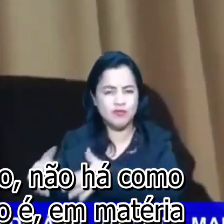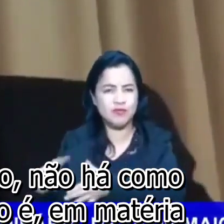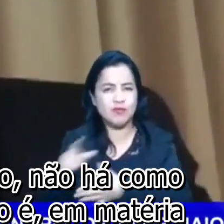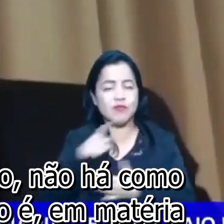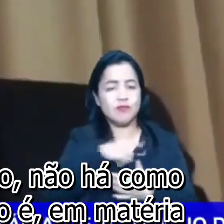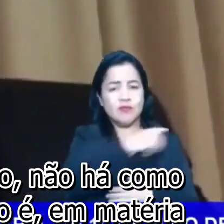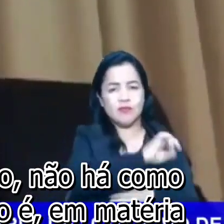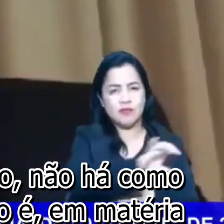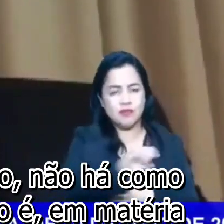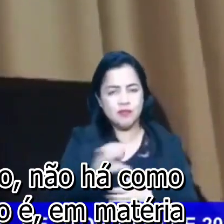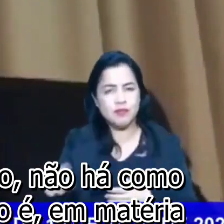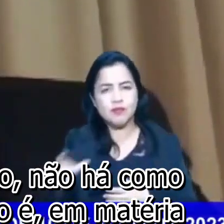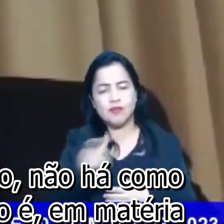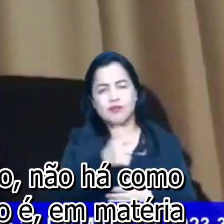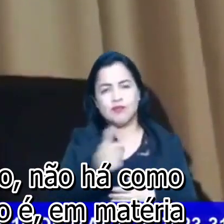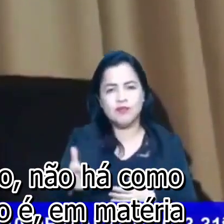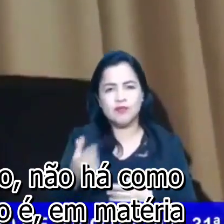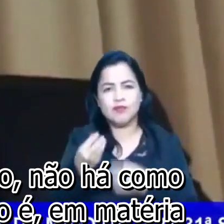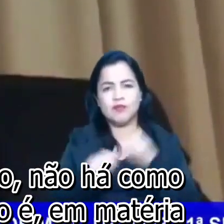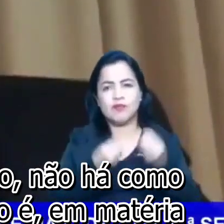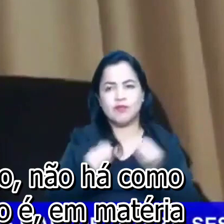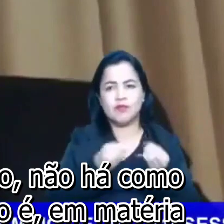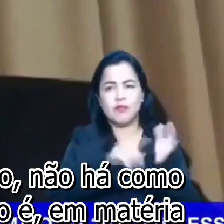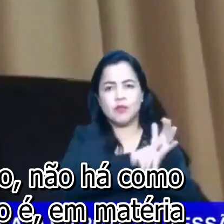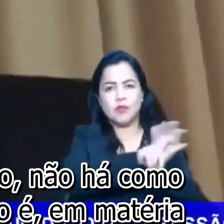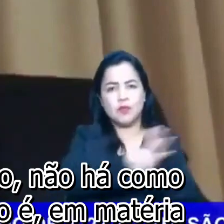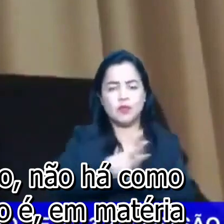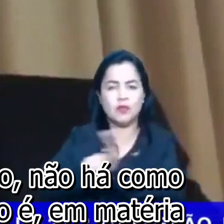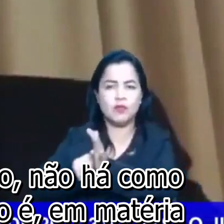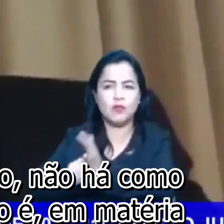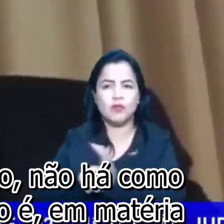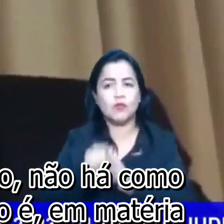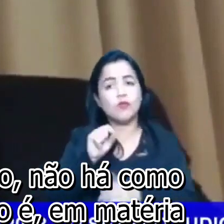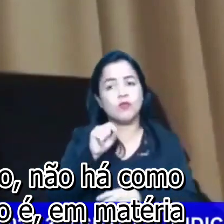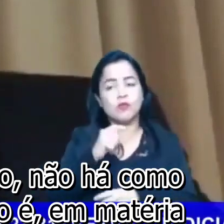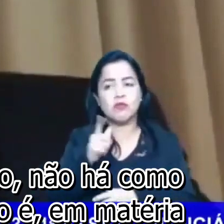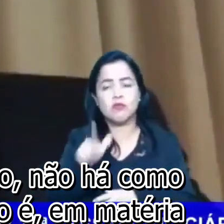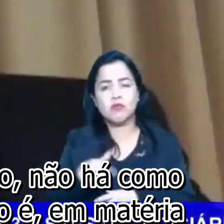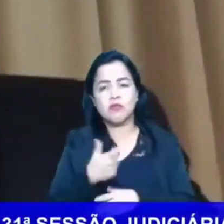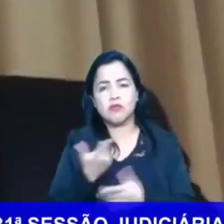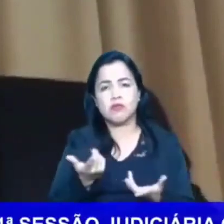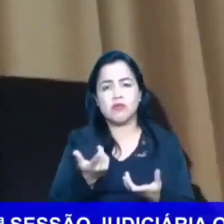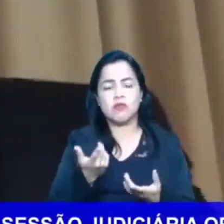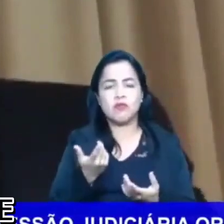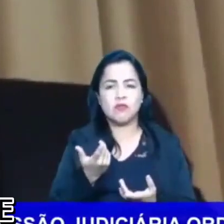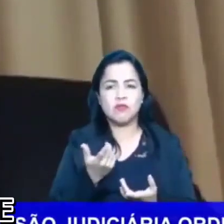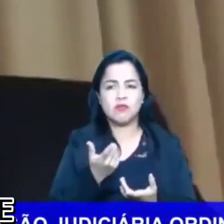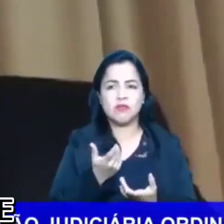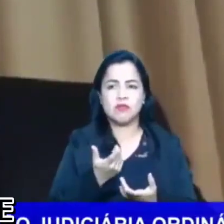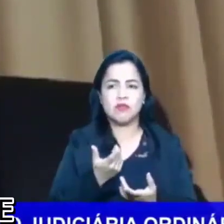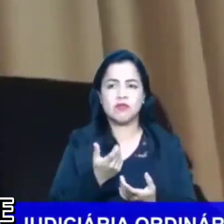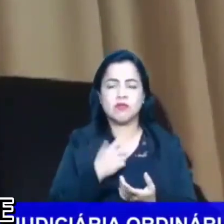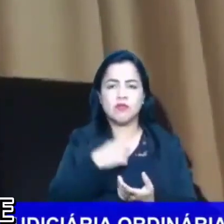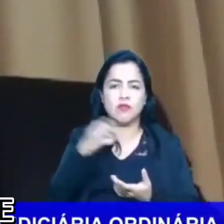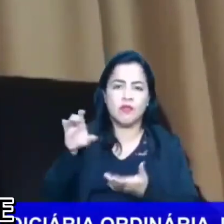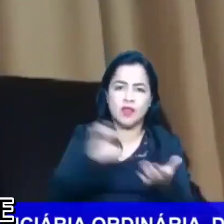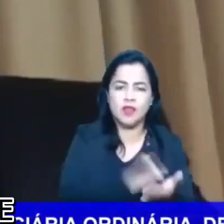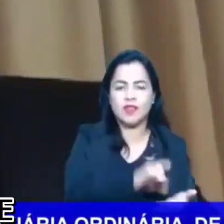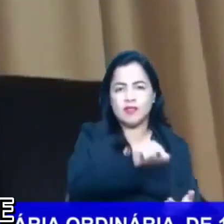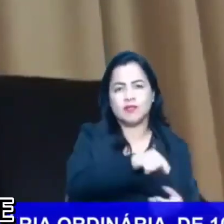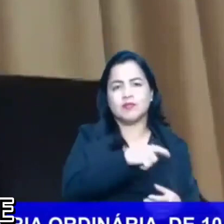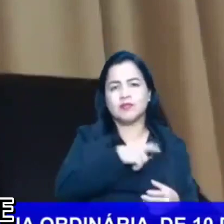e, portanto, não há como se fazer uma aferição do que é devido ou do que não é em matéria de remuneração